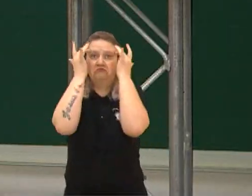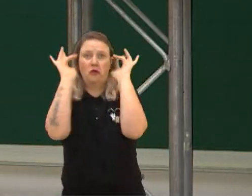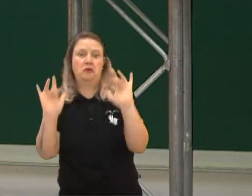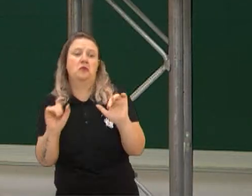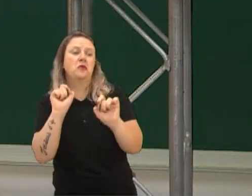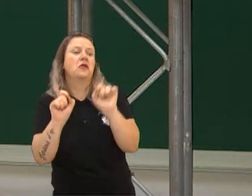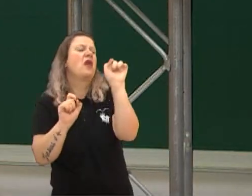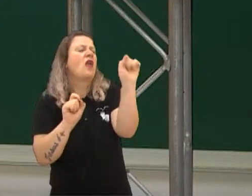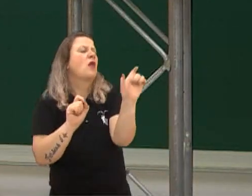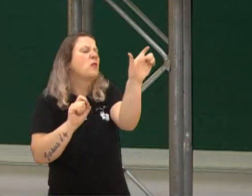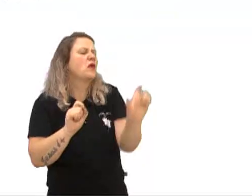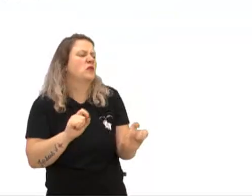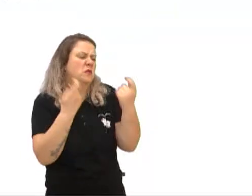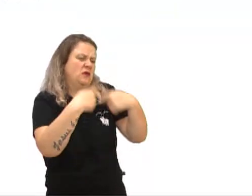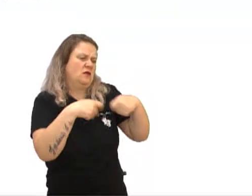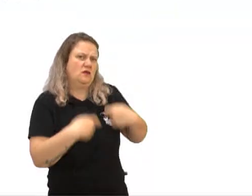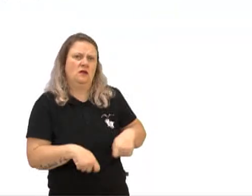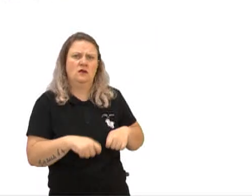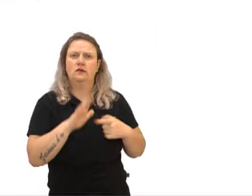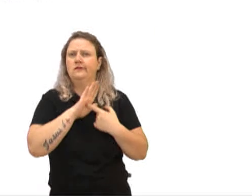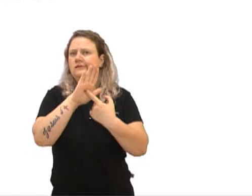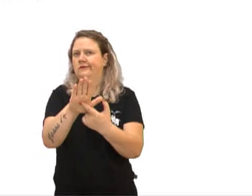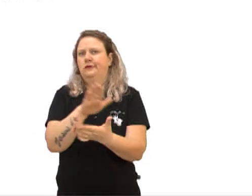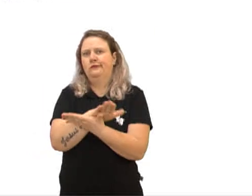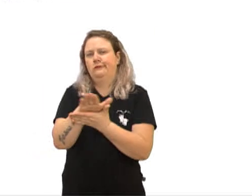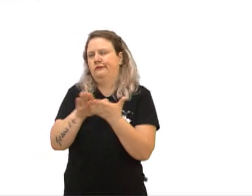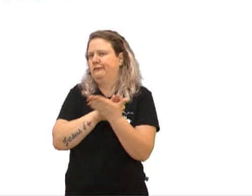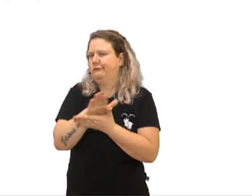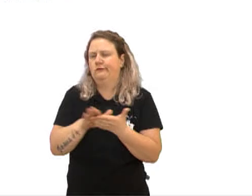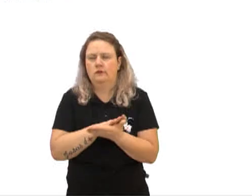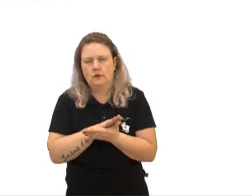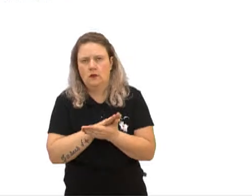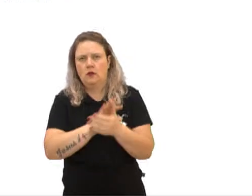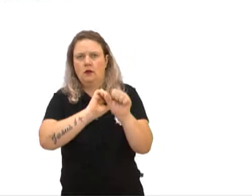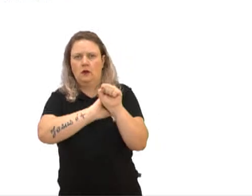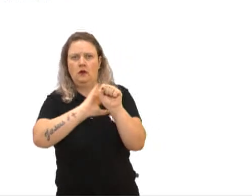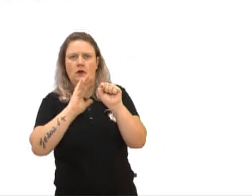frase. Portanto, indeterminado. E também nós temos o sujeito